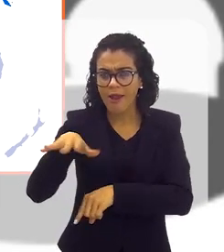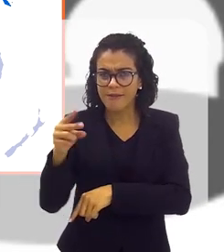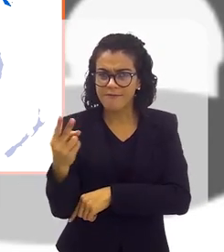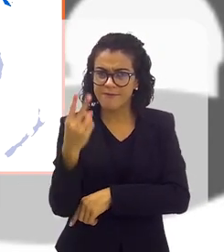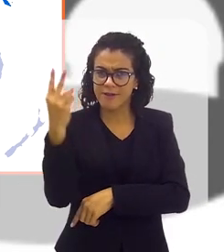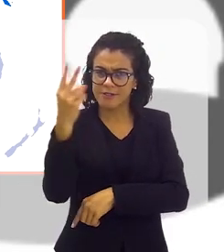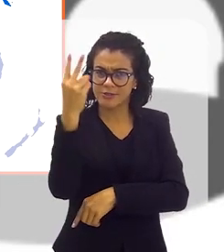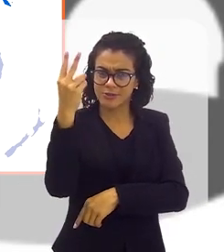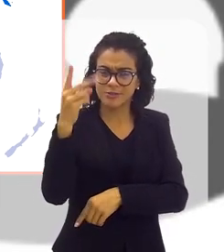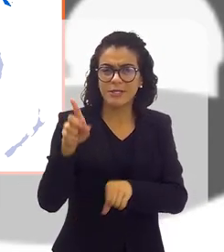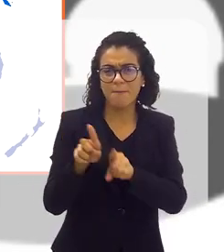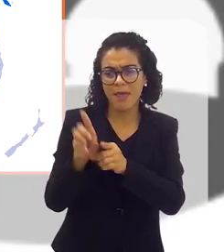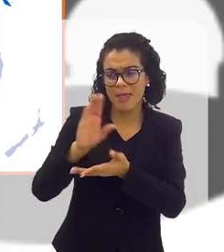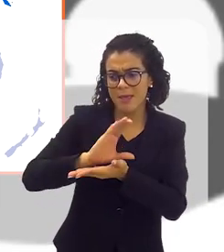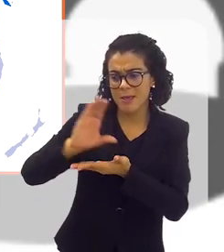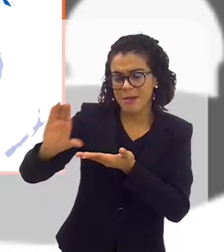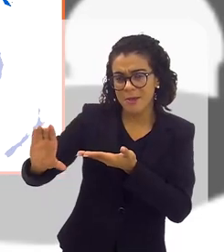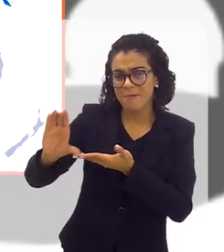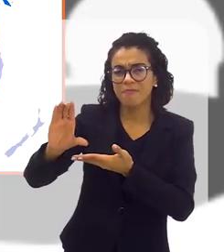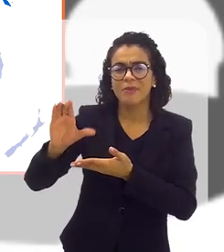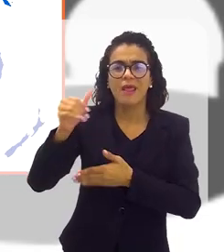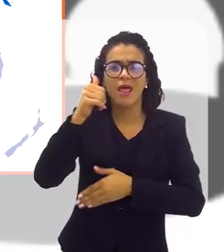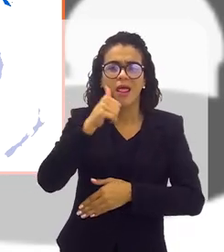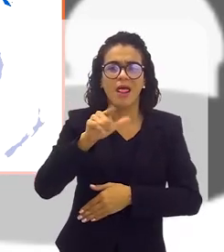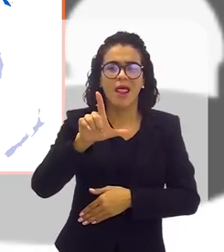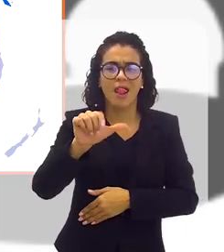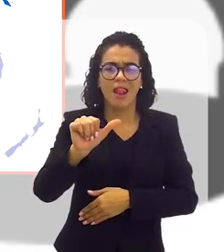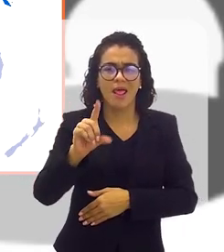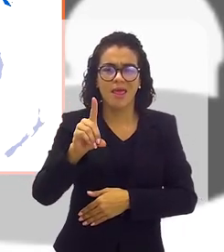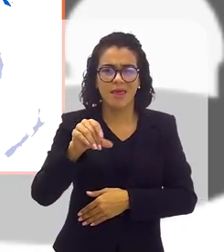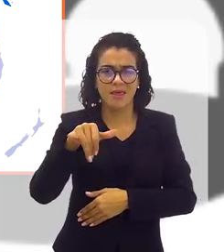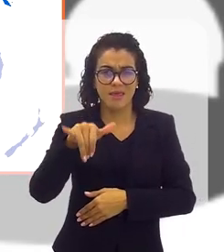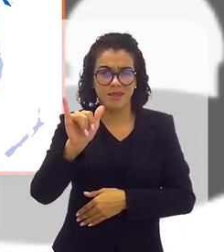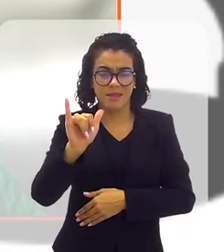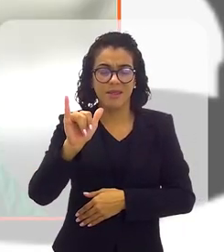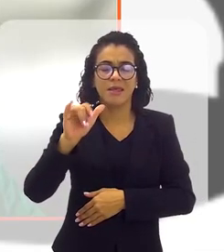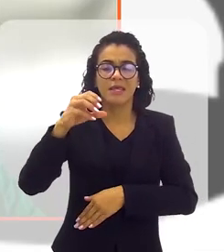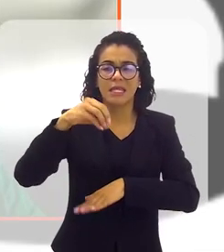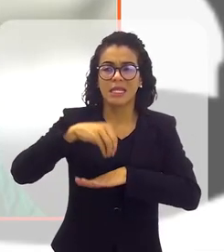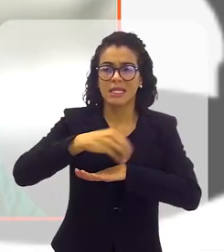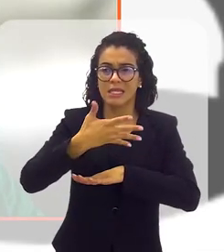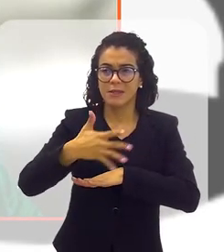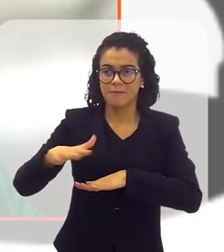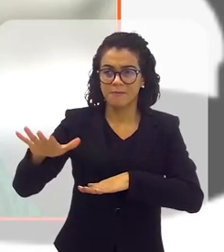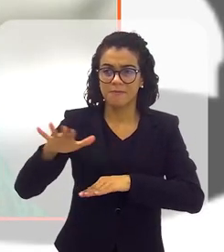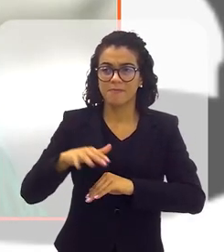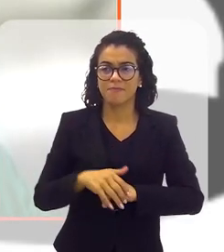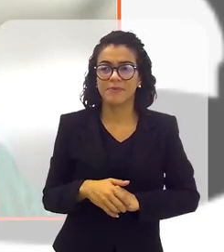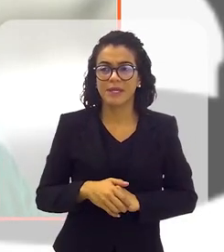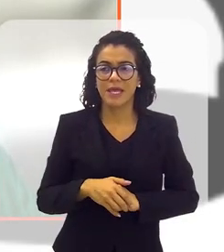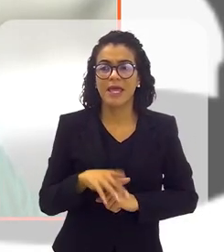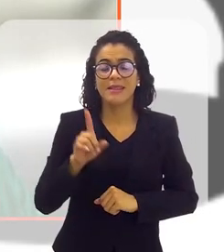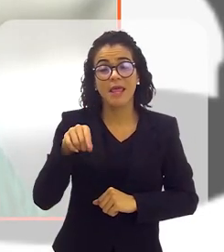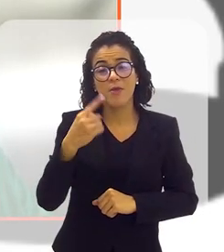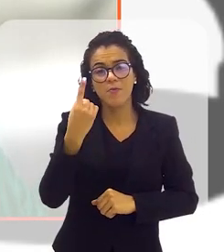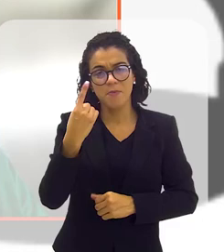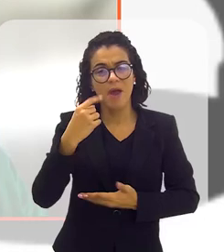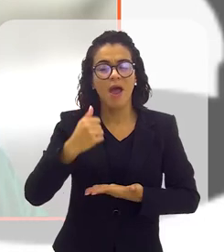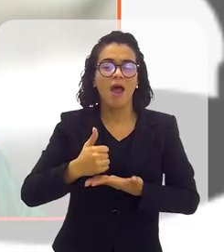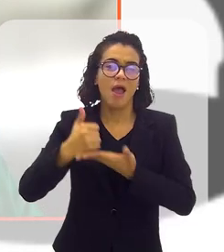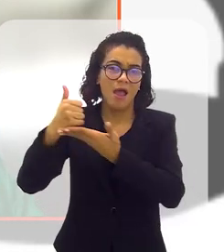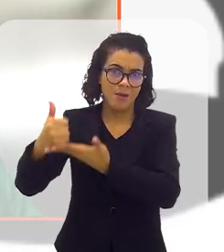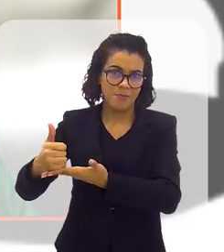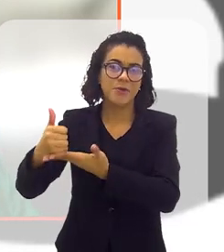têm essa área de valorização, os patrocinadores do Lady Diamond. Olha, a Europe Assistance é uma